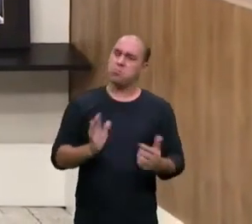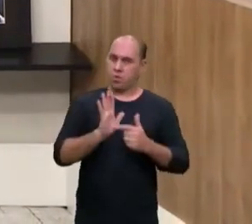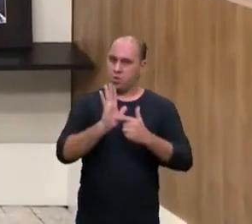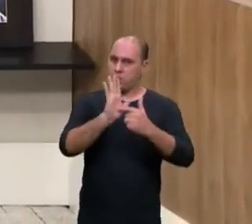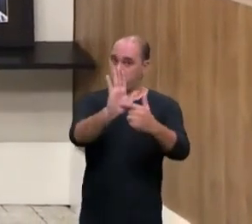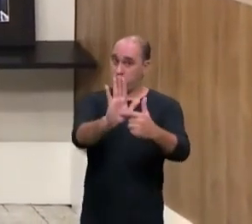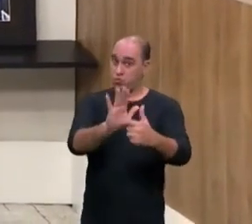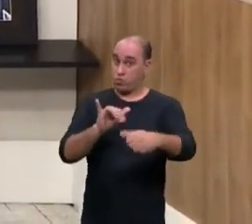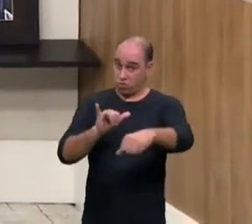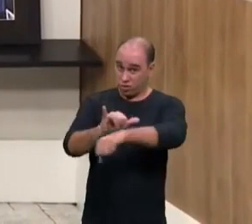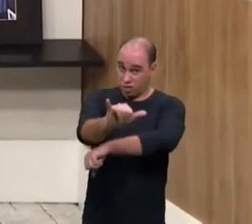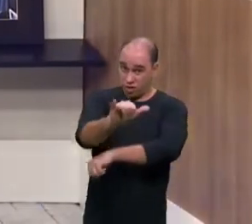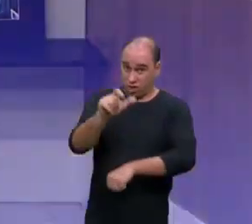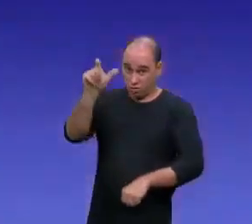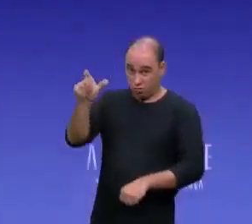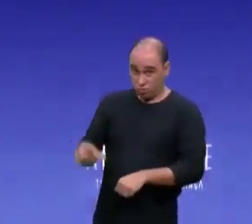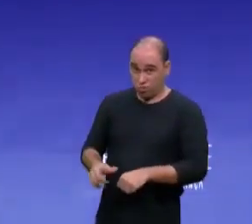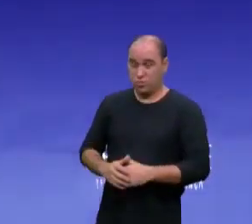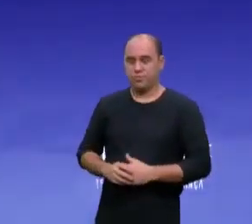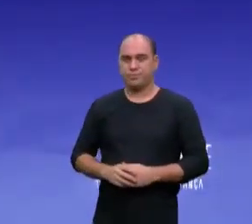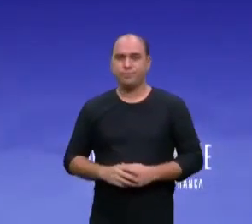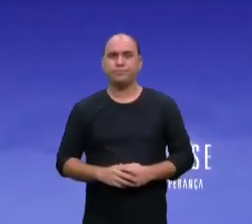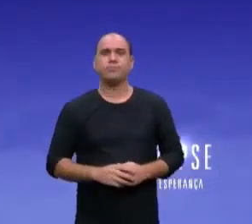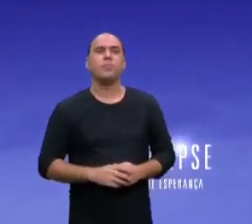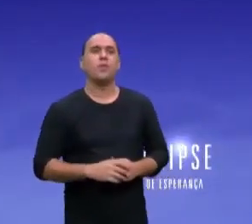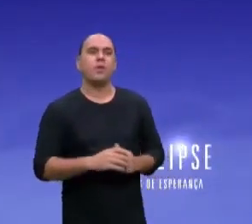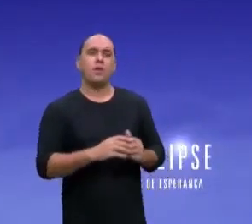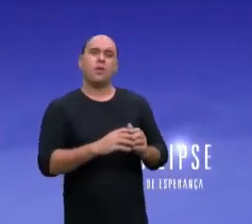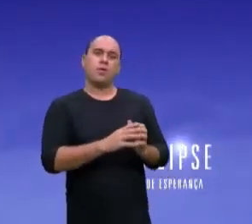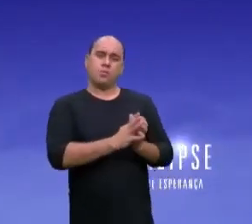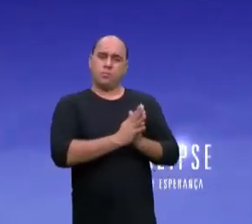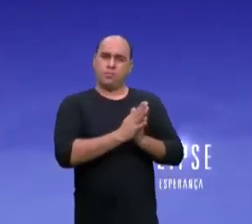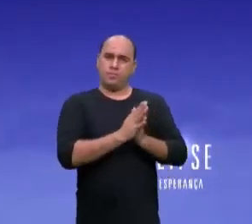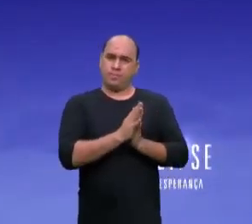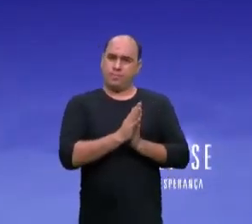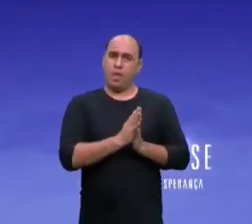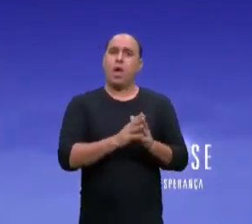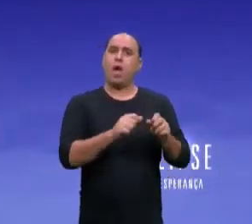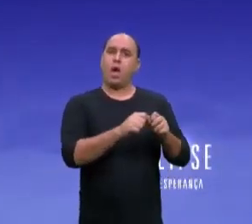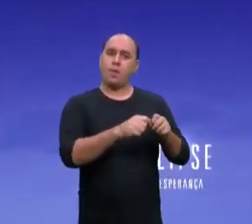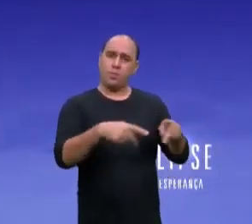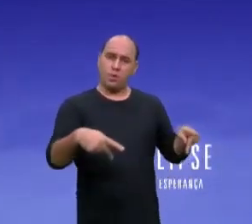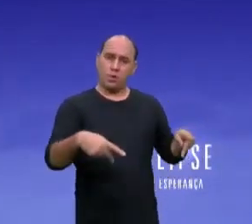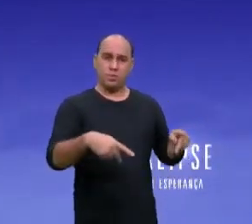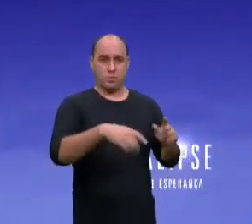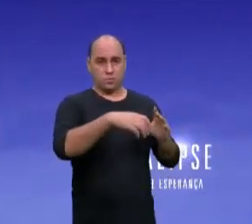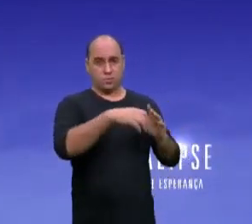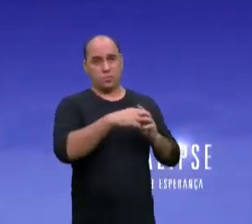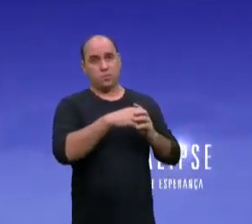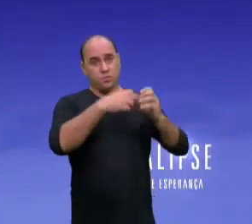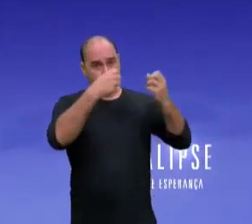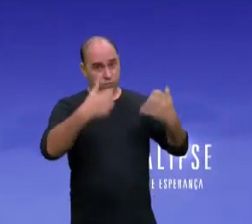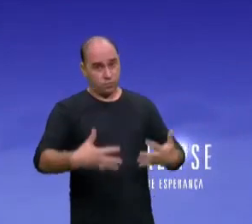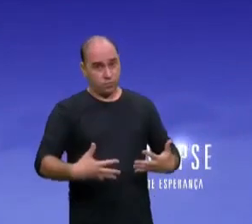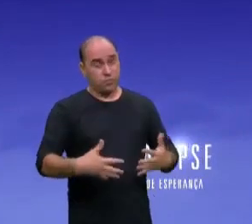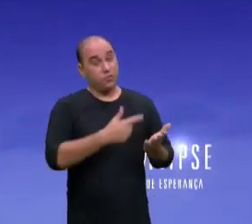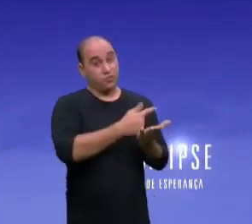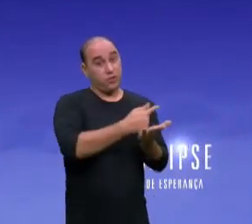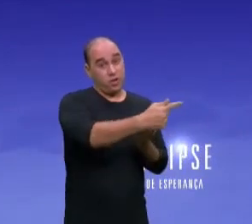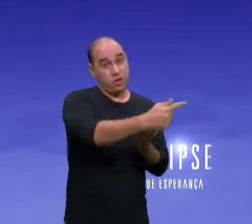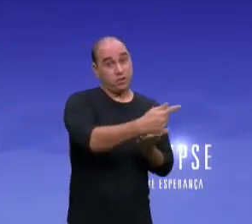2 versos 16 e 17 fala que o Senhor Deus ele deu Essa ordem de toda árvore do Jardim comeras livremente